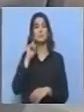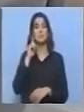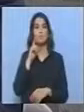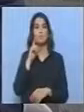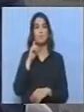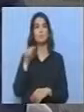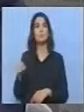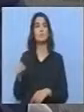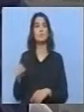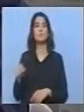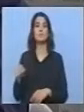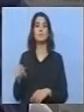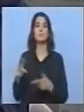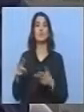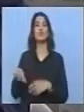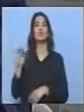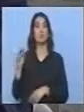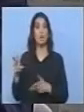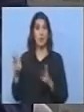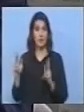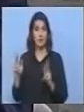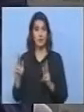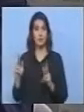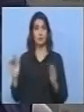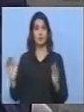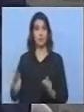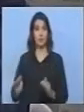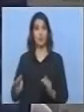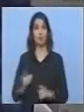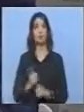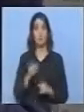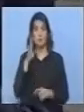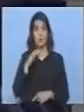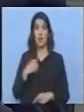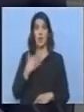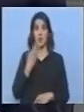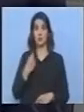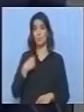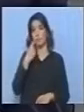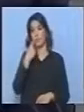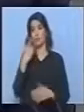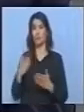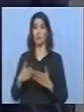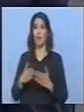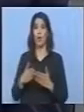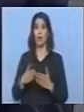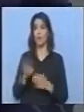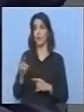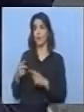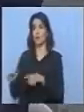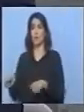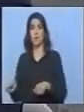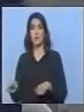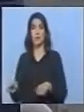a considerar que essa liberdade de escolha é efetivamente diminuída se um aluno que quer optar por uma escola com um outro projeto